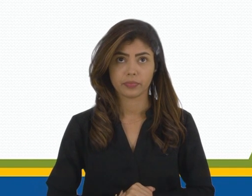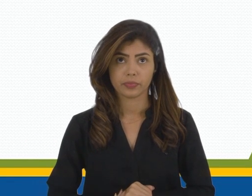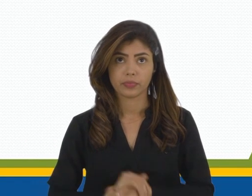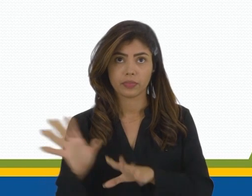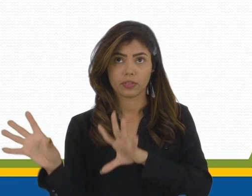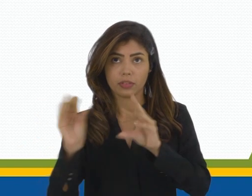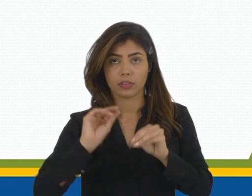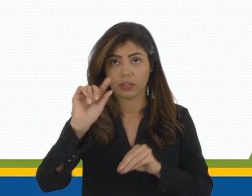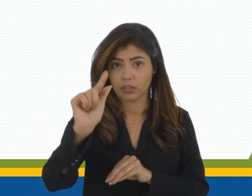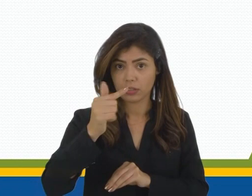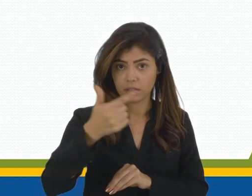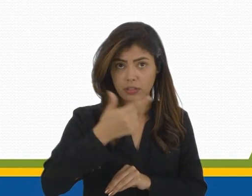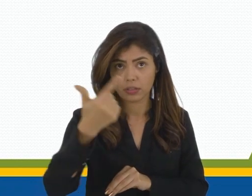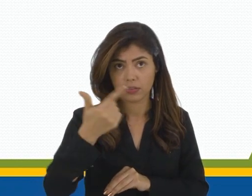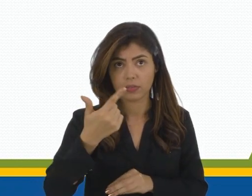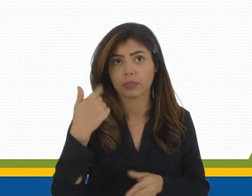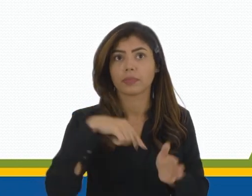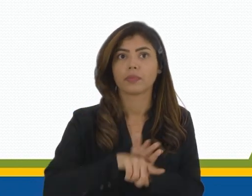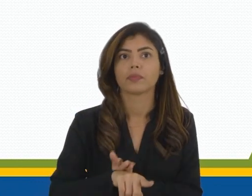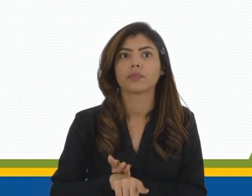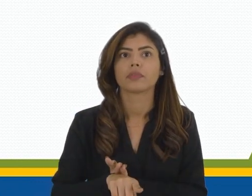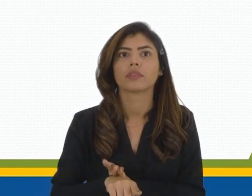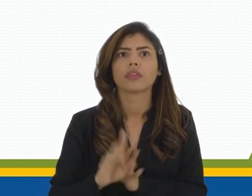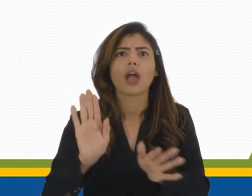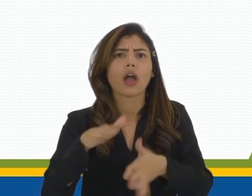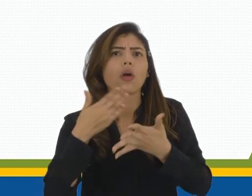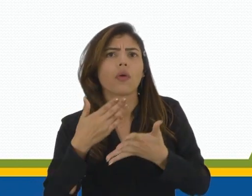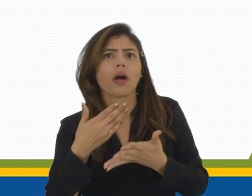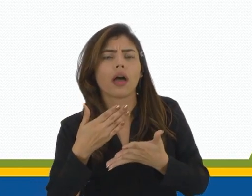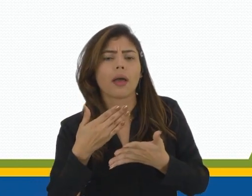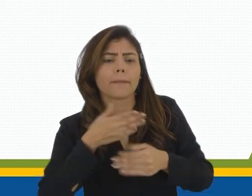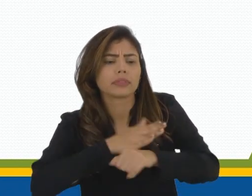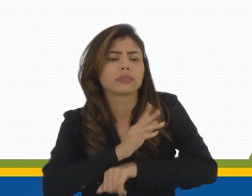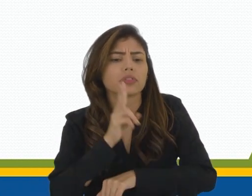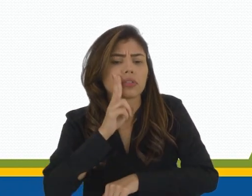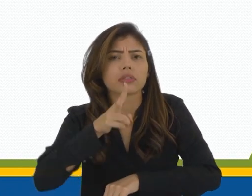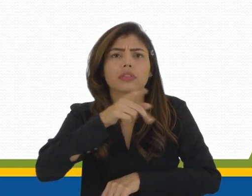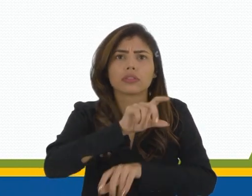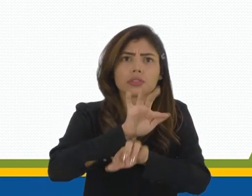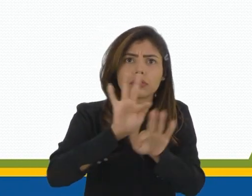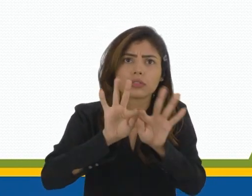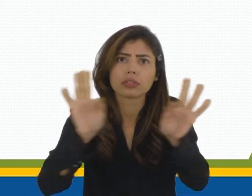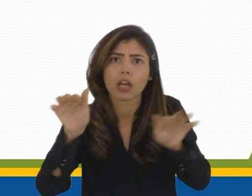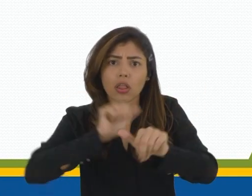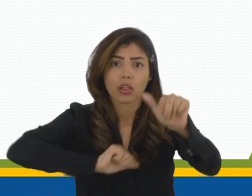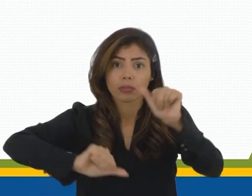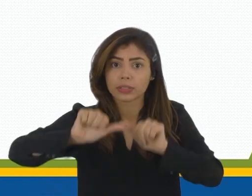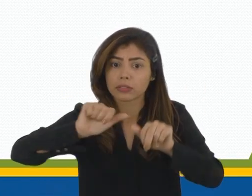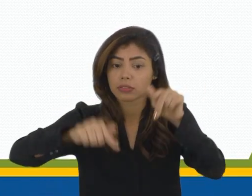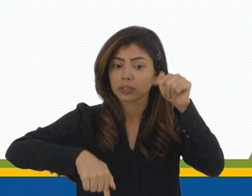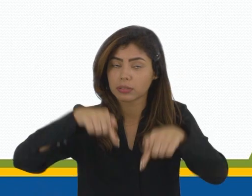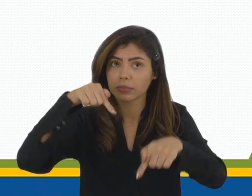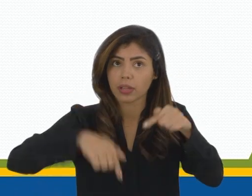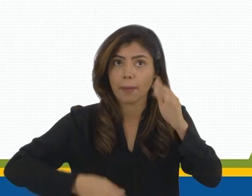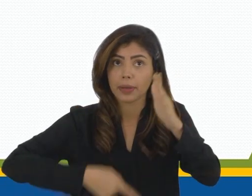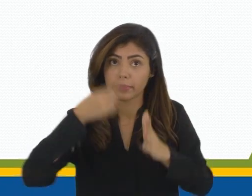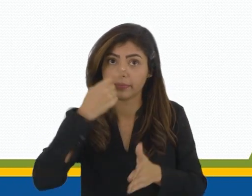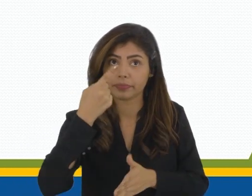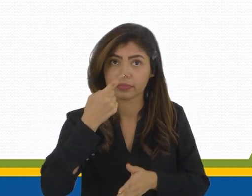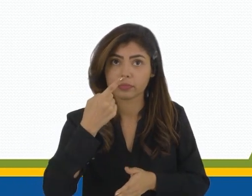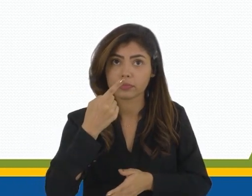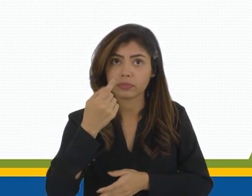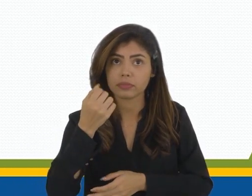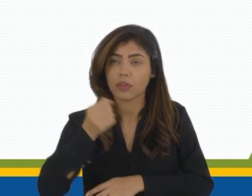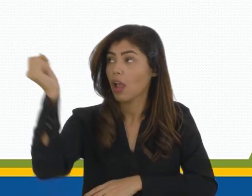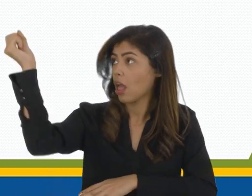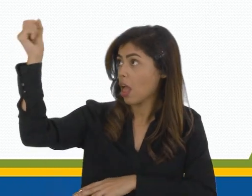Vamos para a segunda questão. Em quais das passagens a seguir está ocorrendo a reação química? Número 1. O